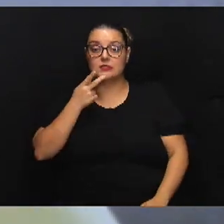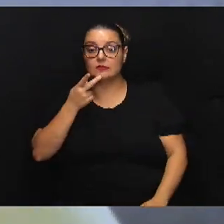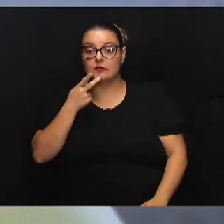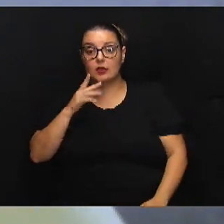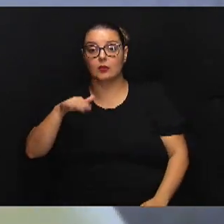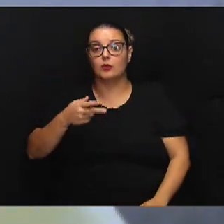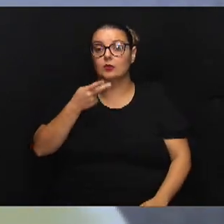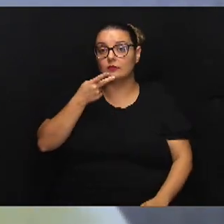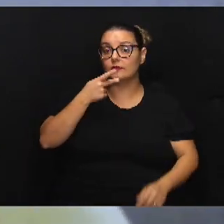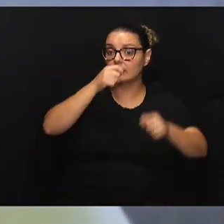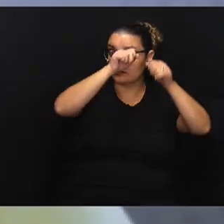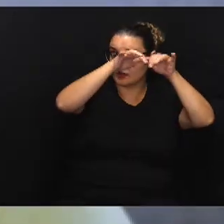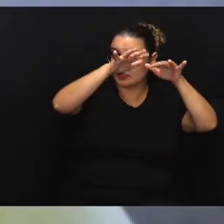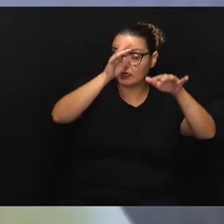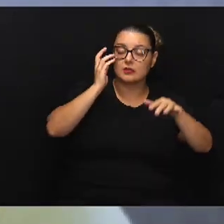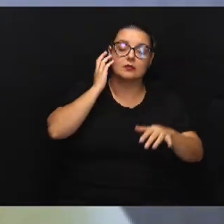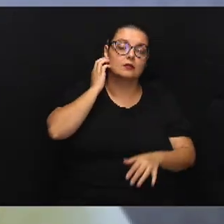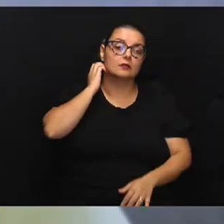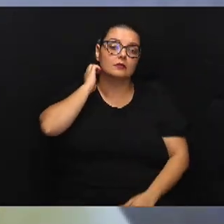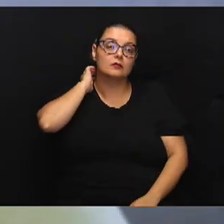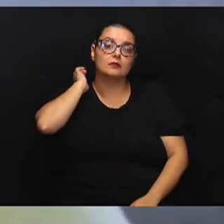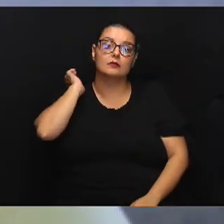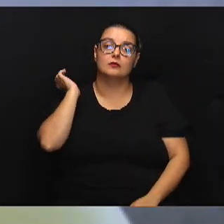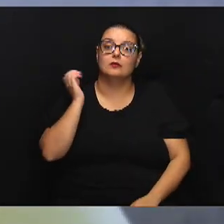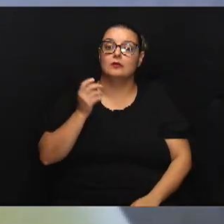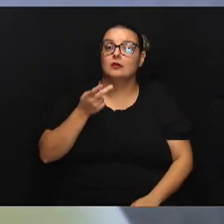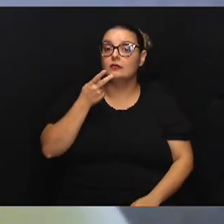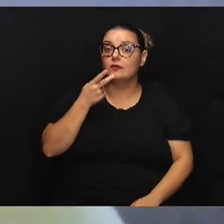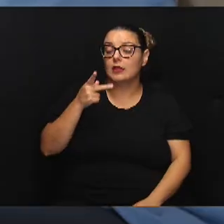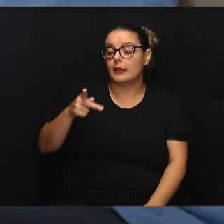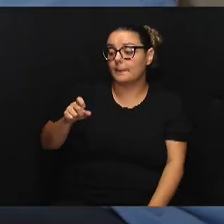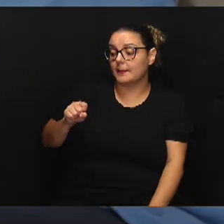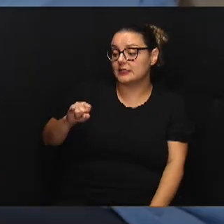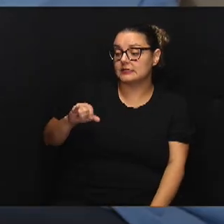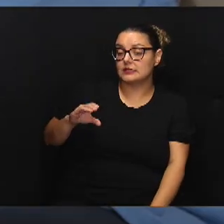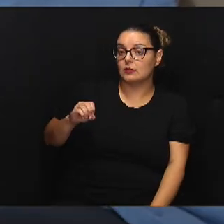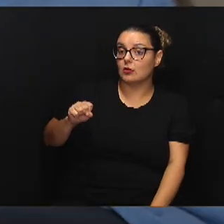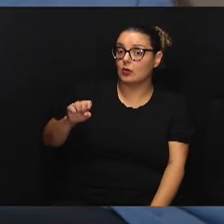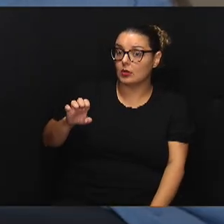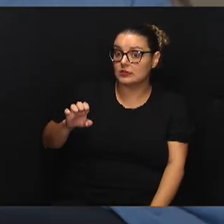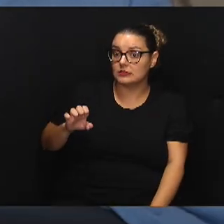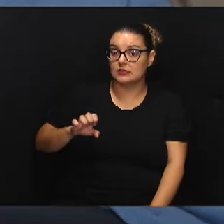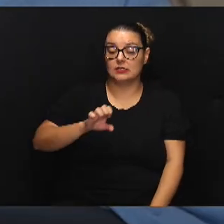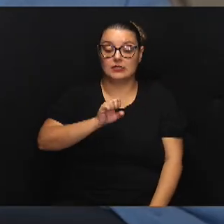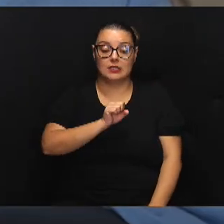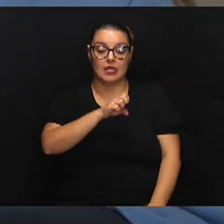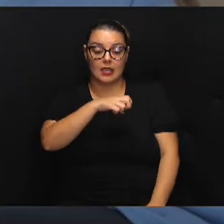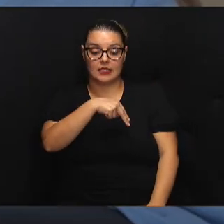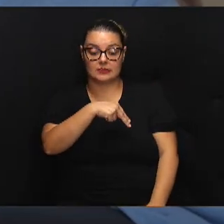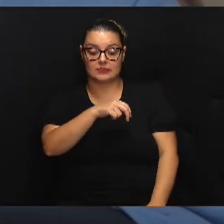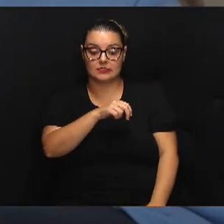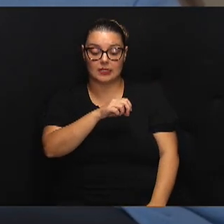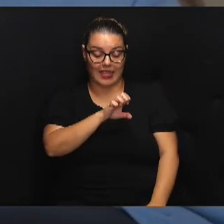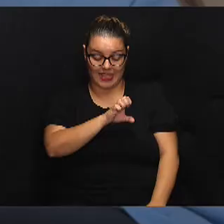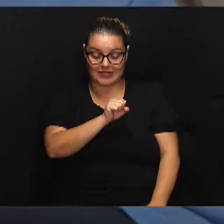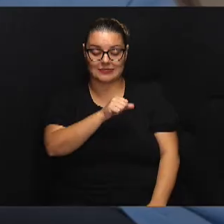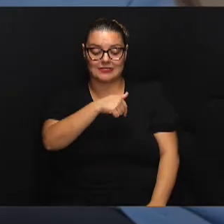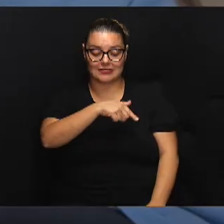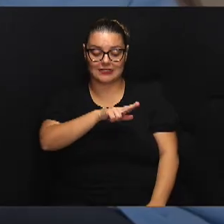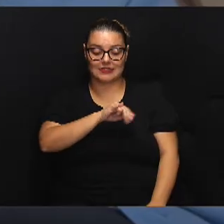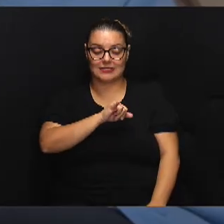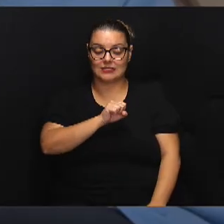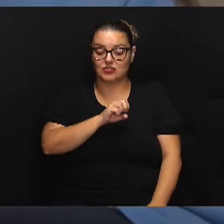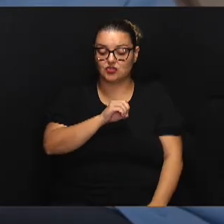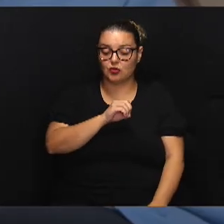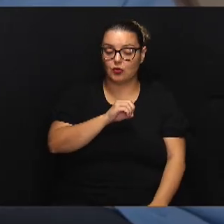falava em autismo, falava em psicose, falava em esquizofrenia. Então, ainda sofremos